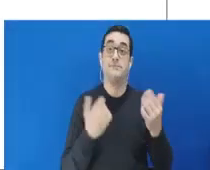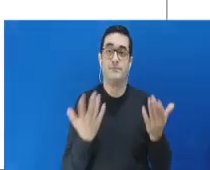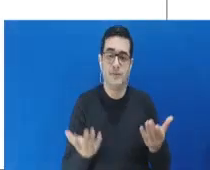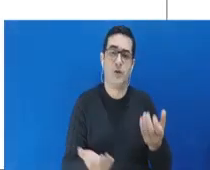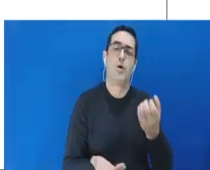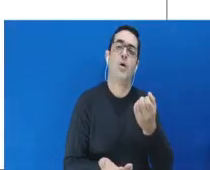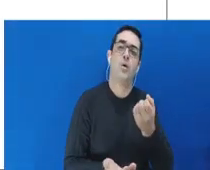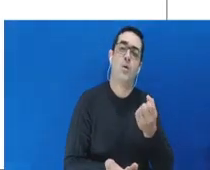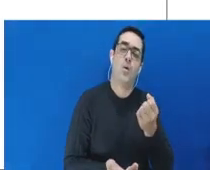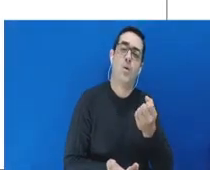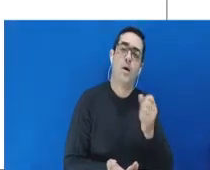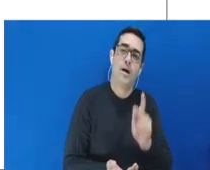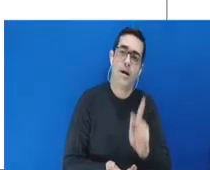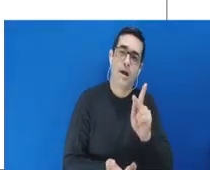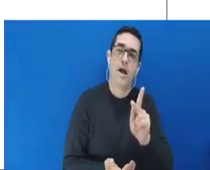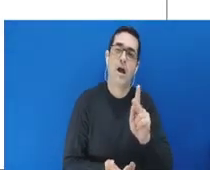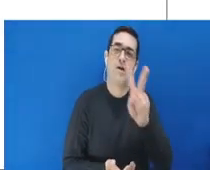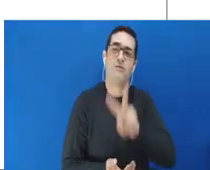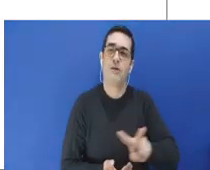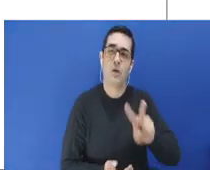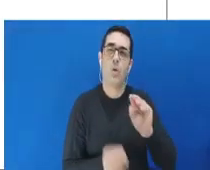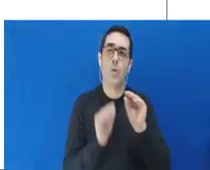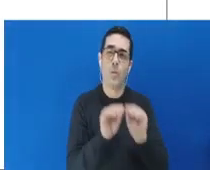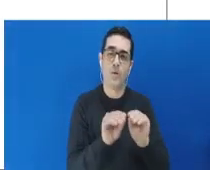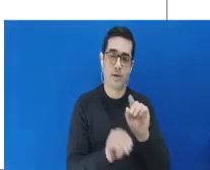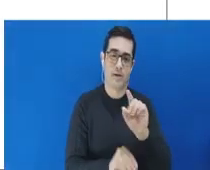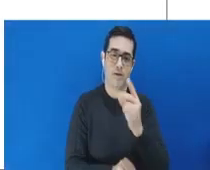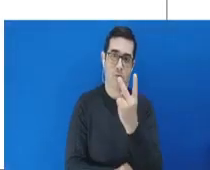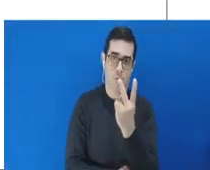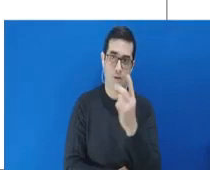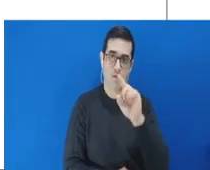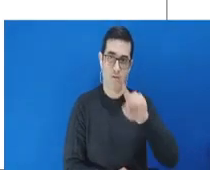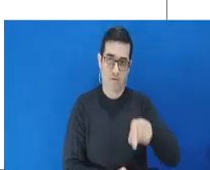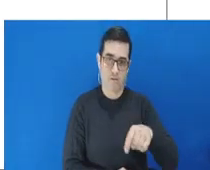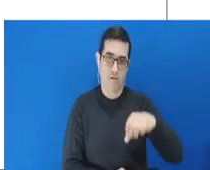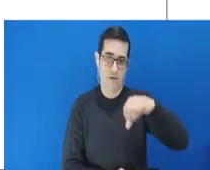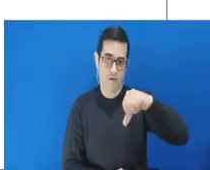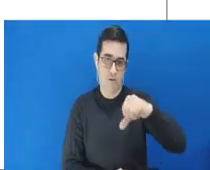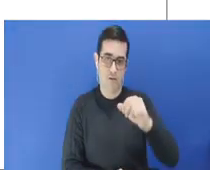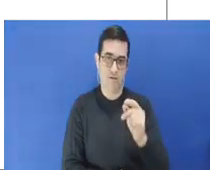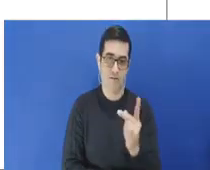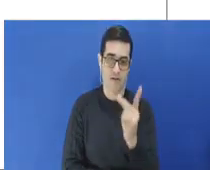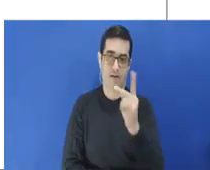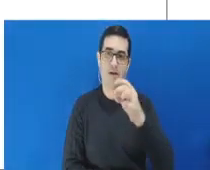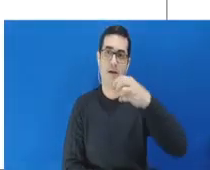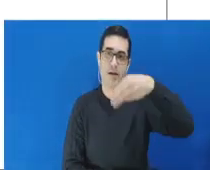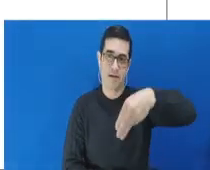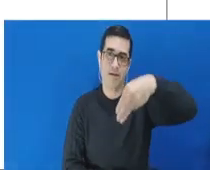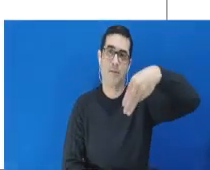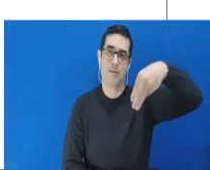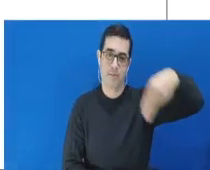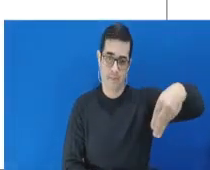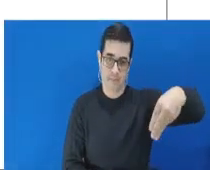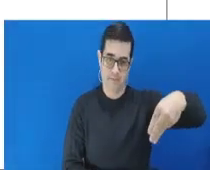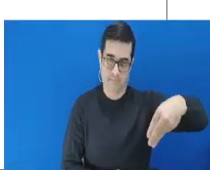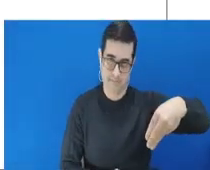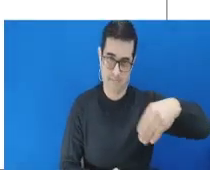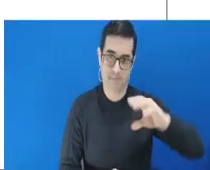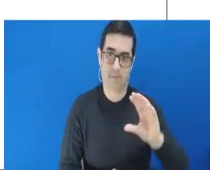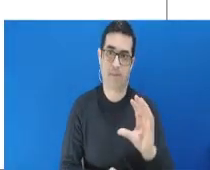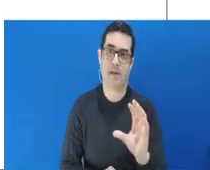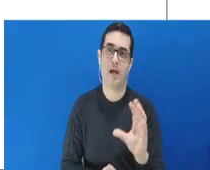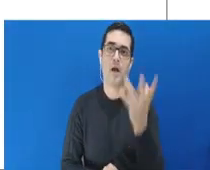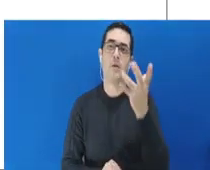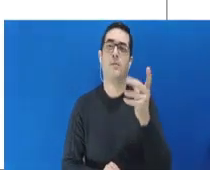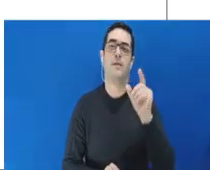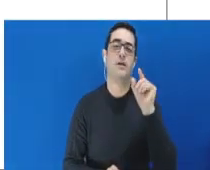valor de 2,9 Kelvin por milímetro. Bom, o que acontece, pessoal? Isso daí,